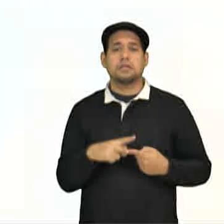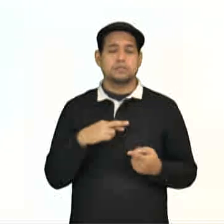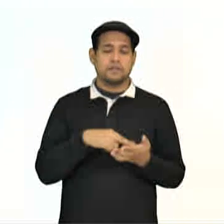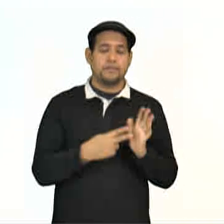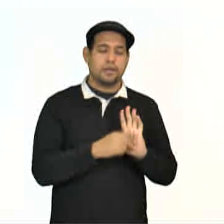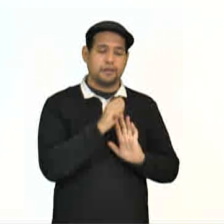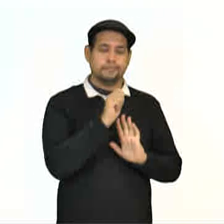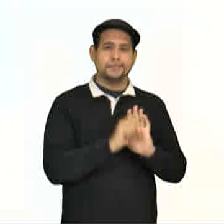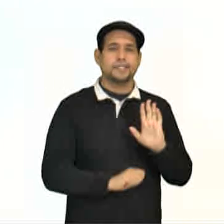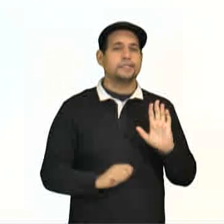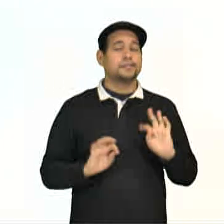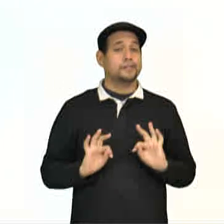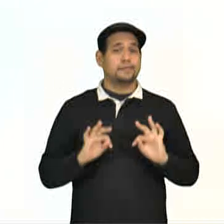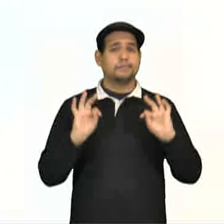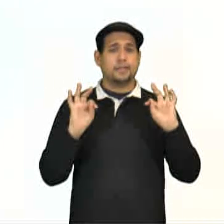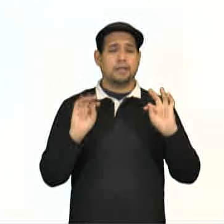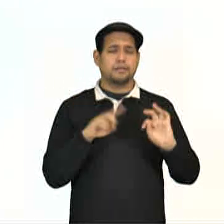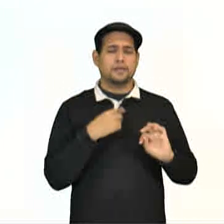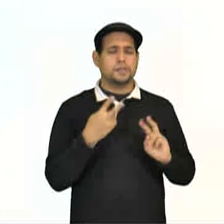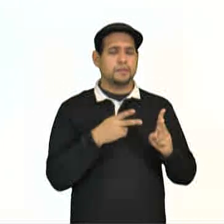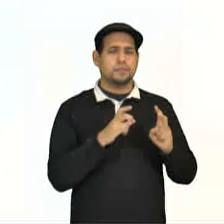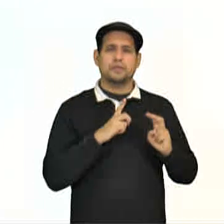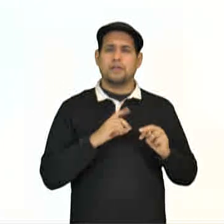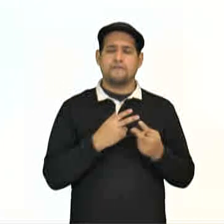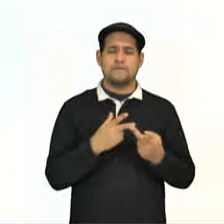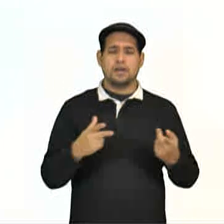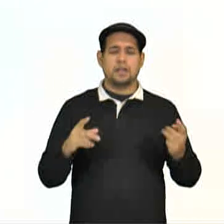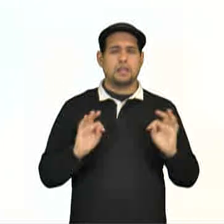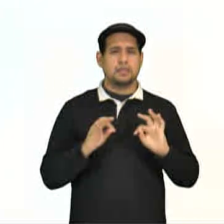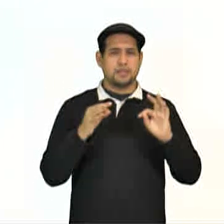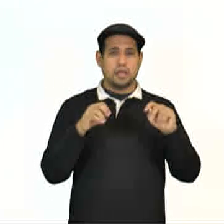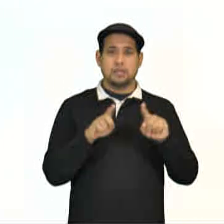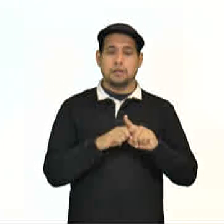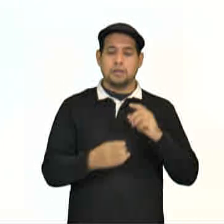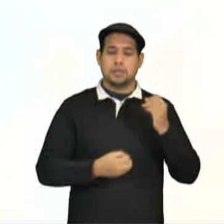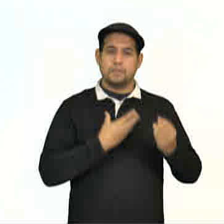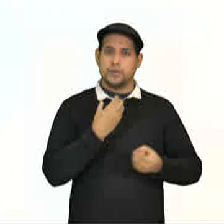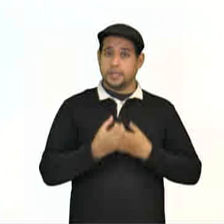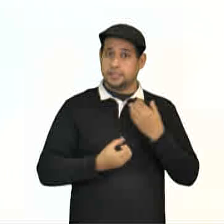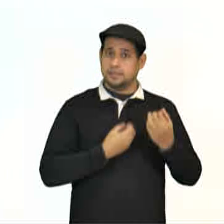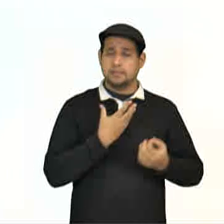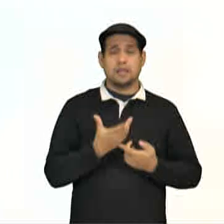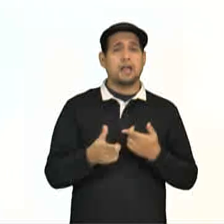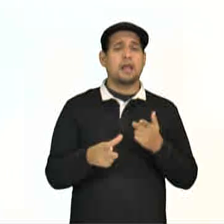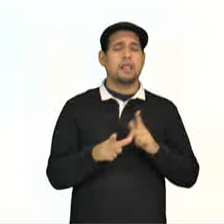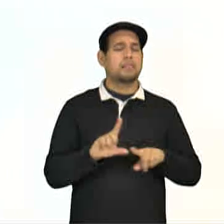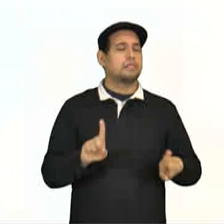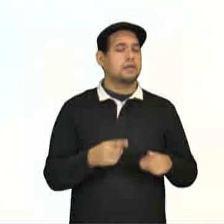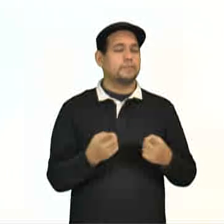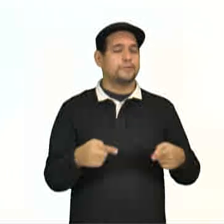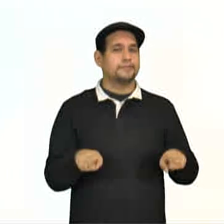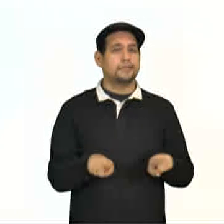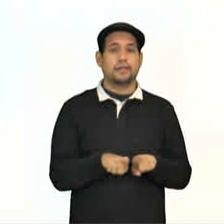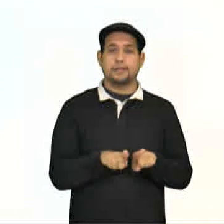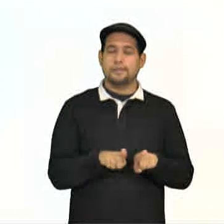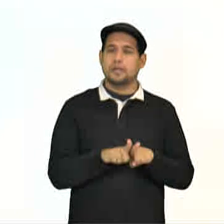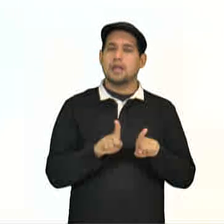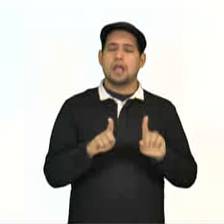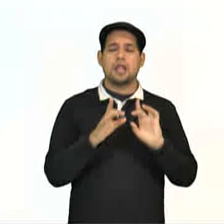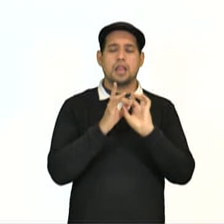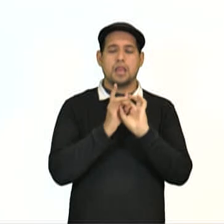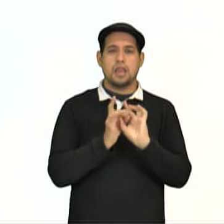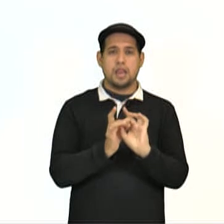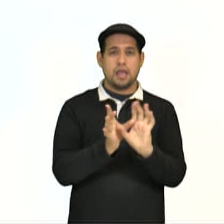texto mais técnico. A gente viu que tem toda aquela técnica da poesia do soneto. A letra da música ela é mais